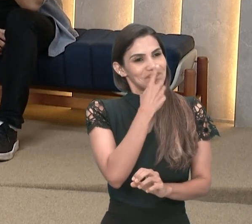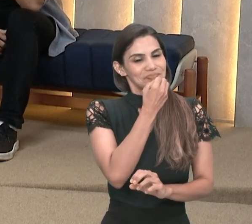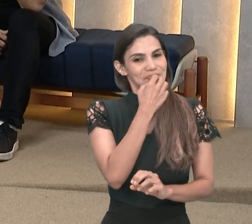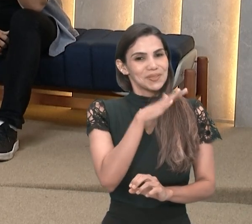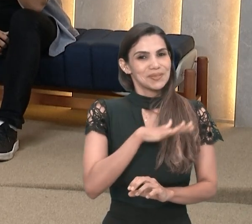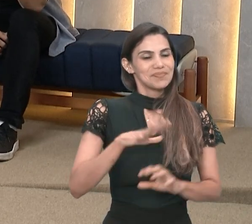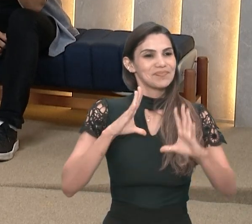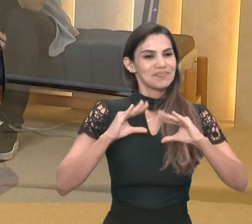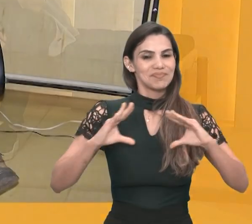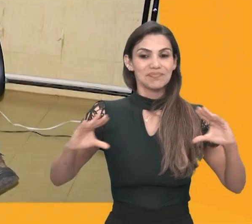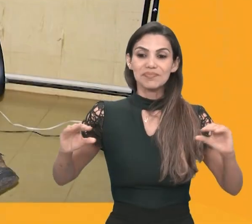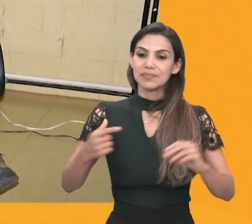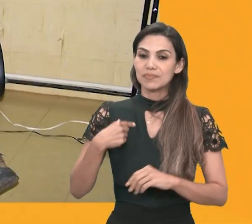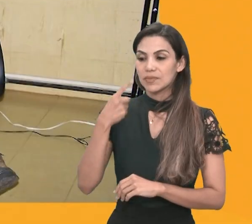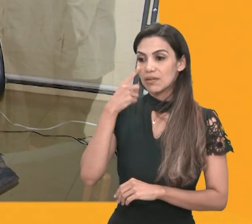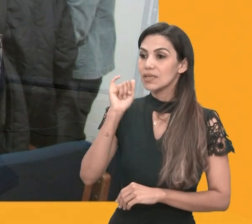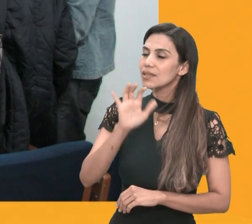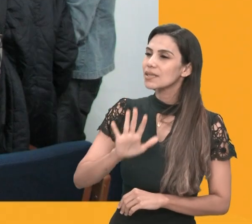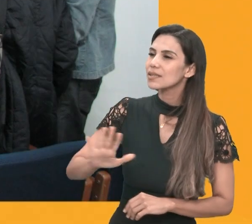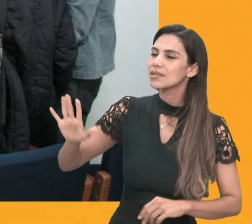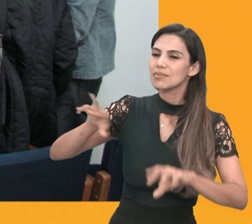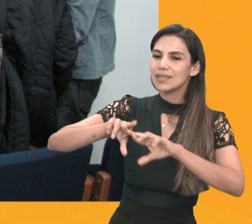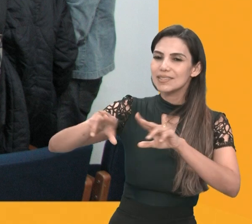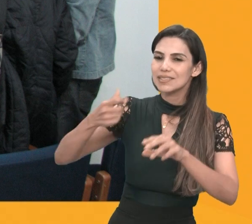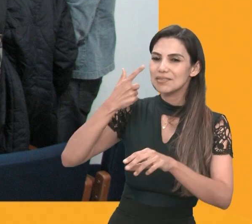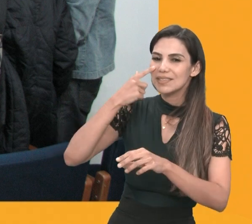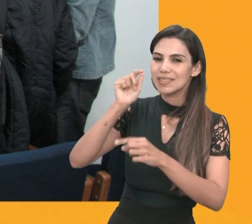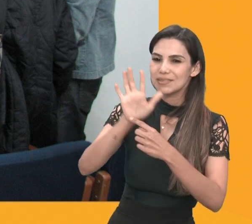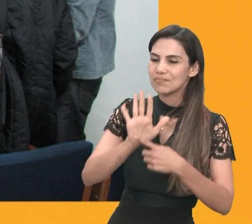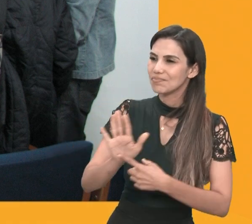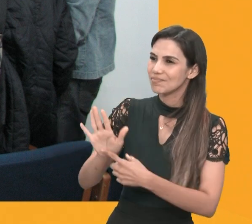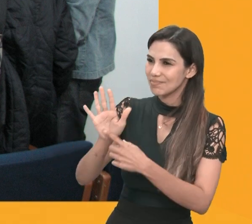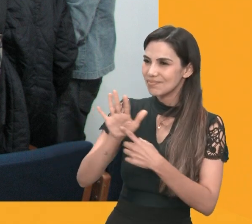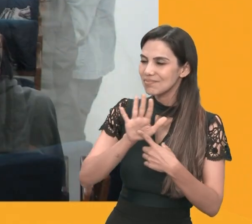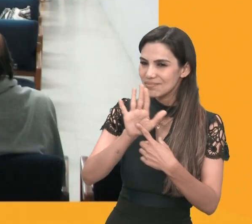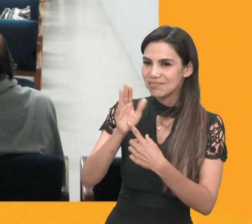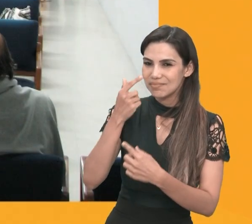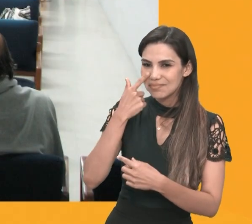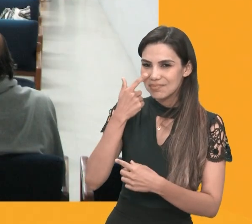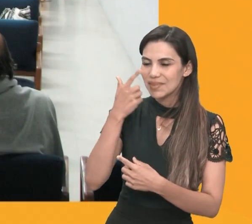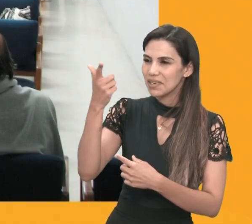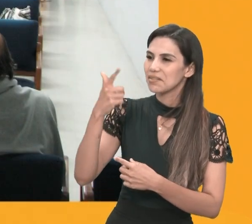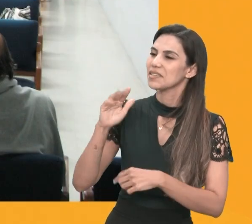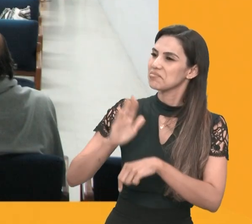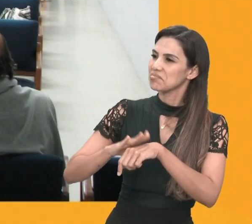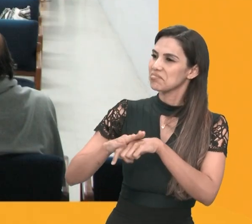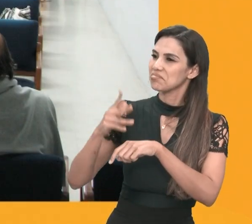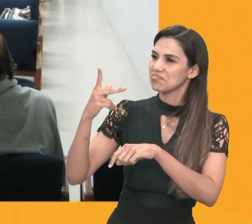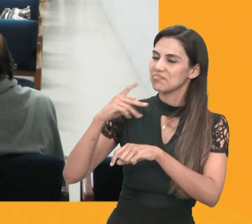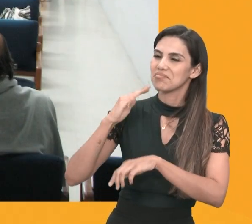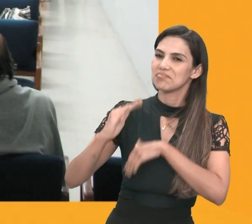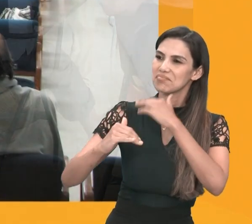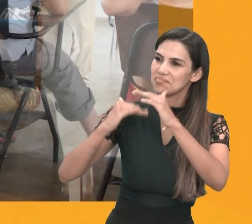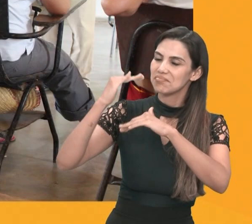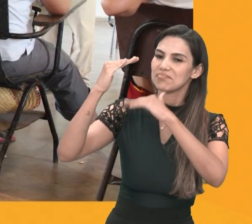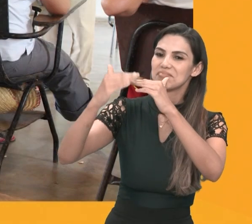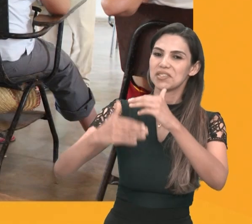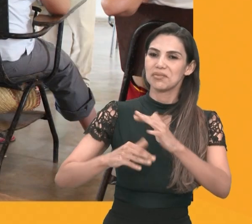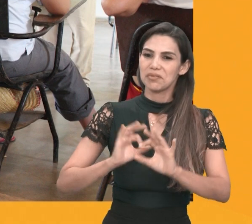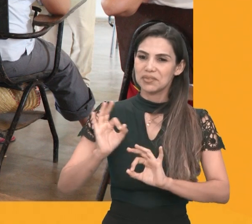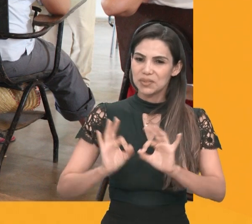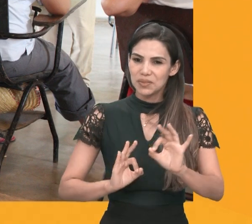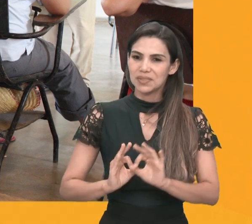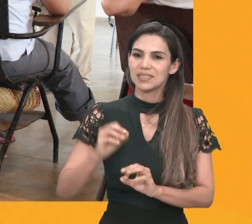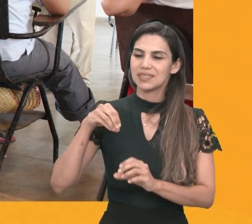de vários trabalhos que já foram desenvolvidos aí pelo professor ao longo desse tempo